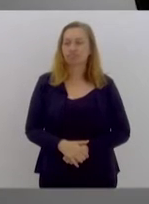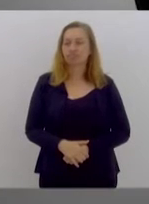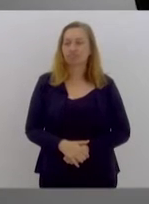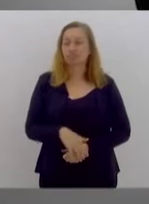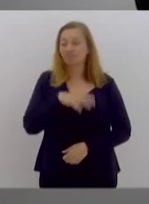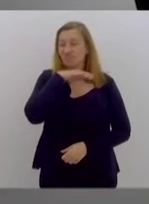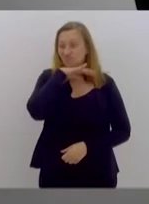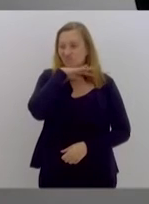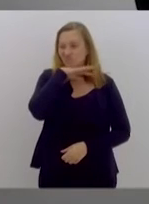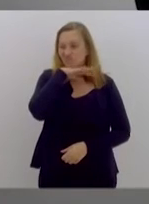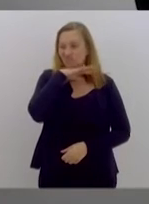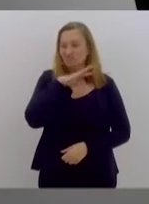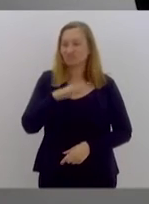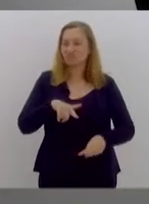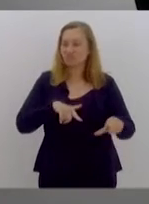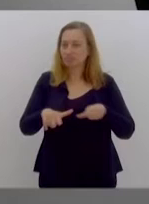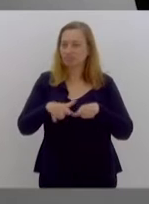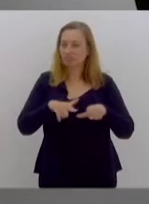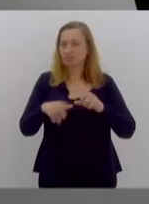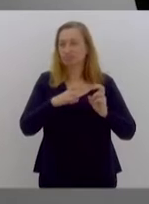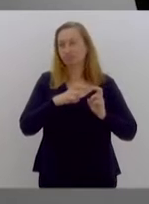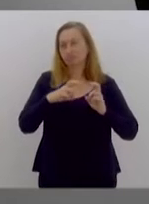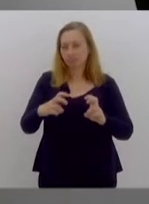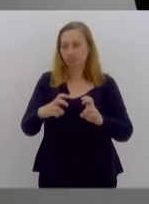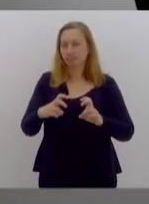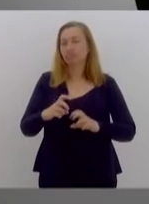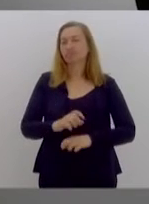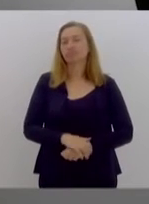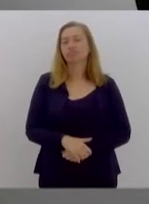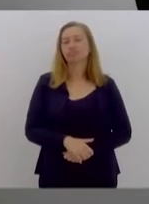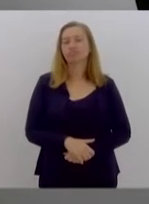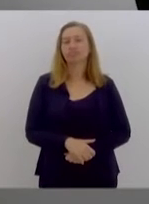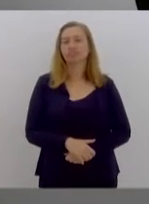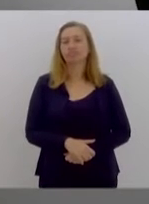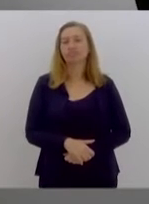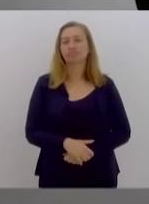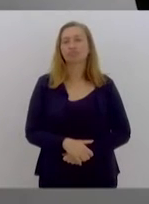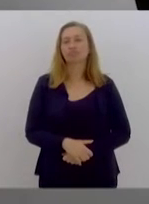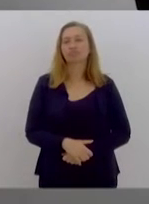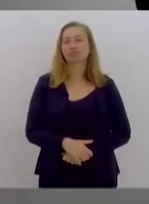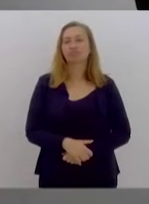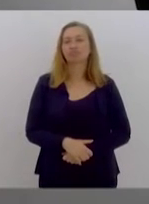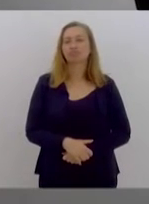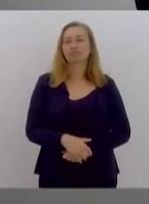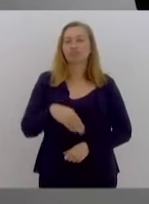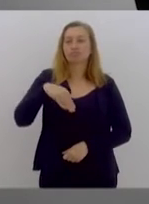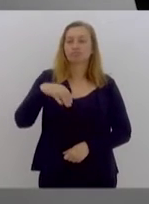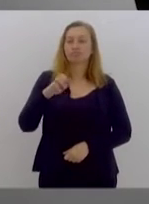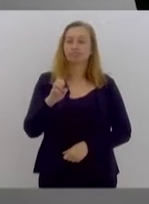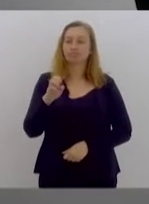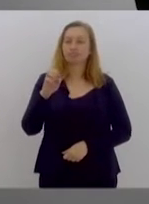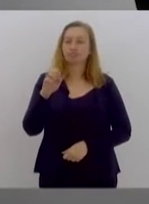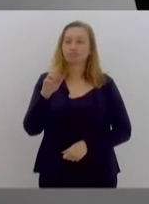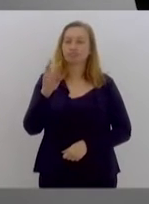serviço que vinha sendo prestado pelos trens da nossa região metropolitana